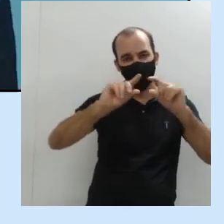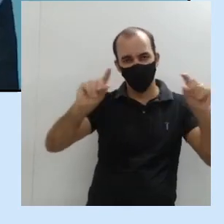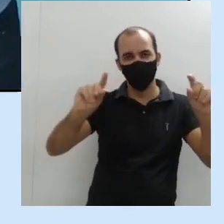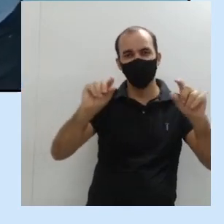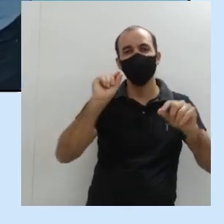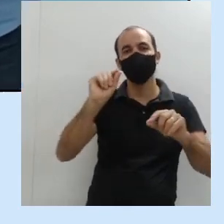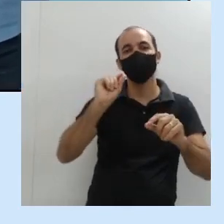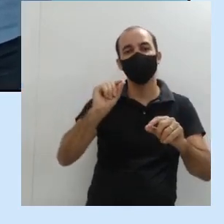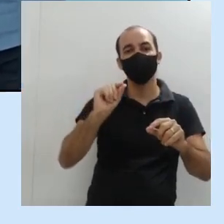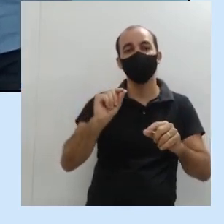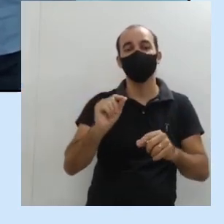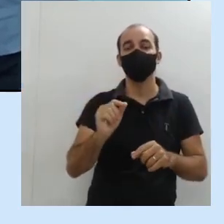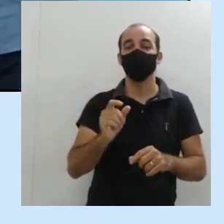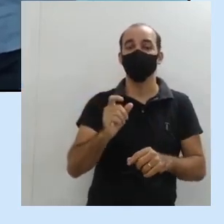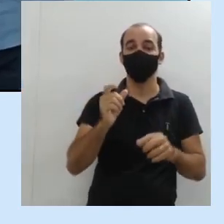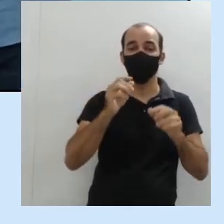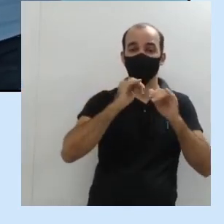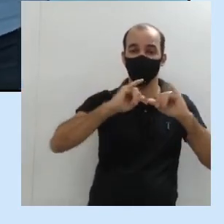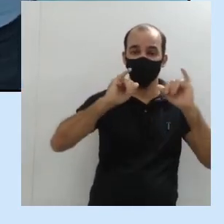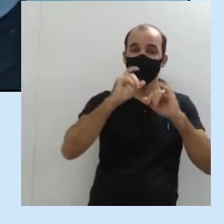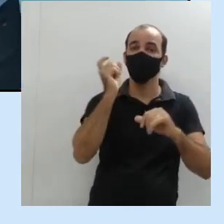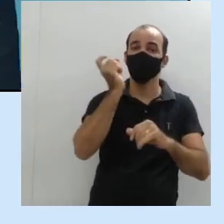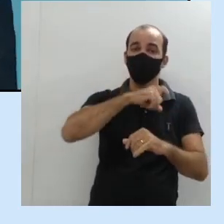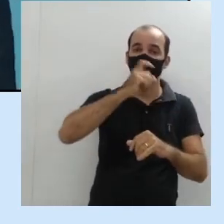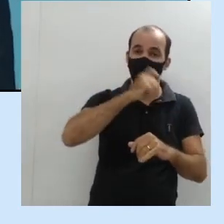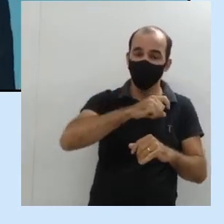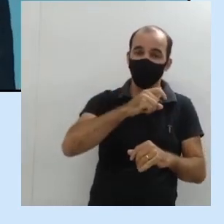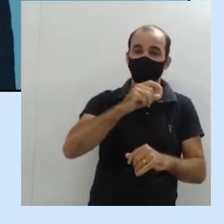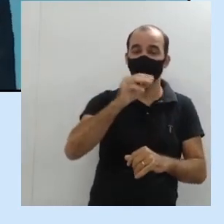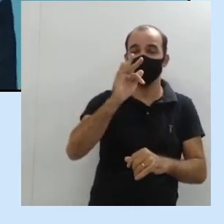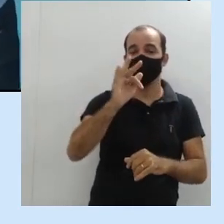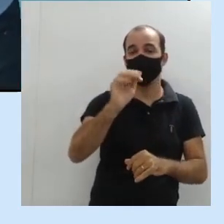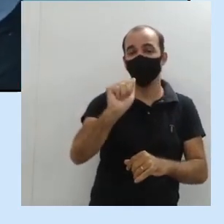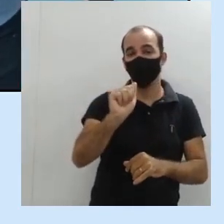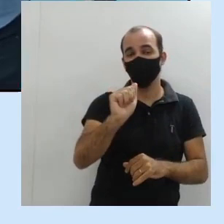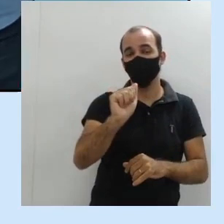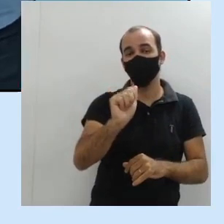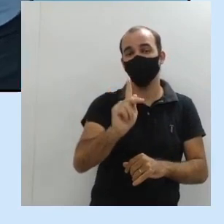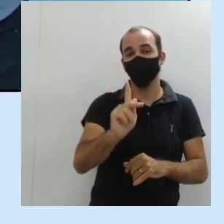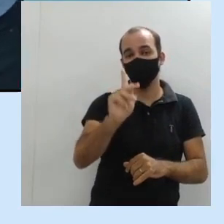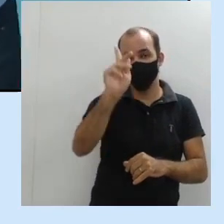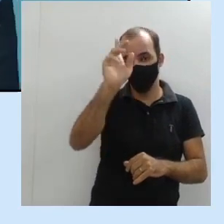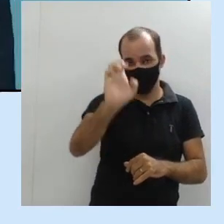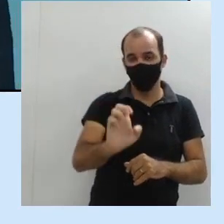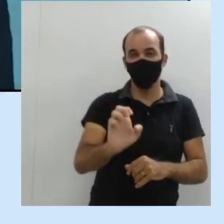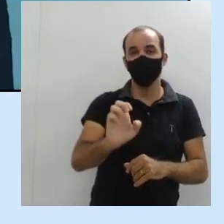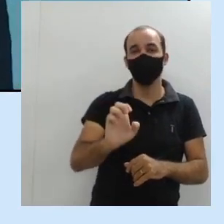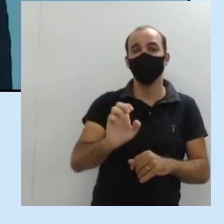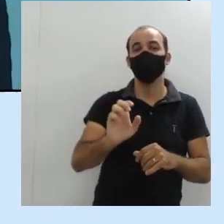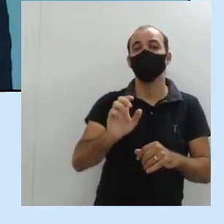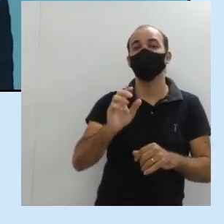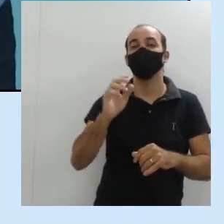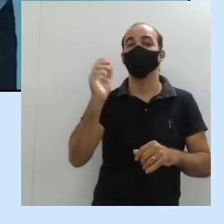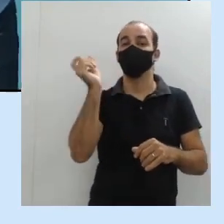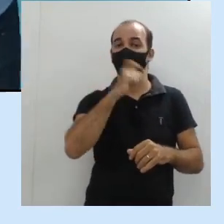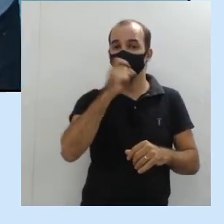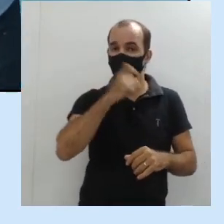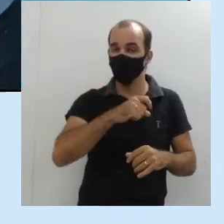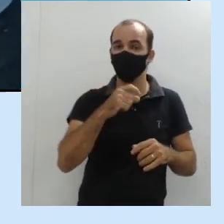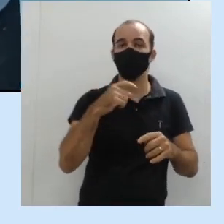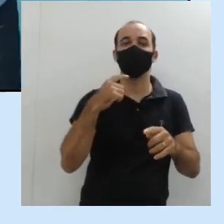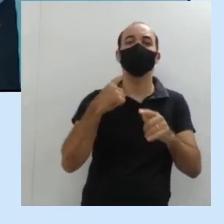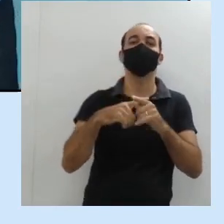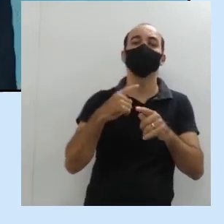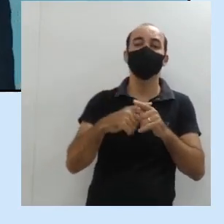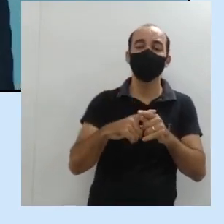que é a questão das fake news. Por que existem as fake news? Porque as pessoas começam agora a não refletir, a